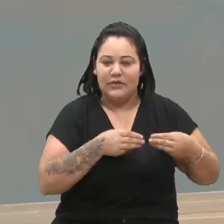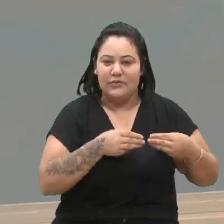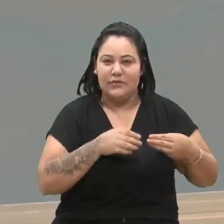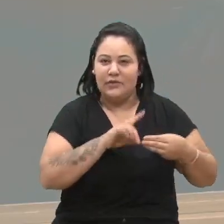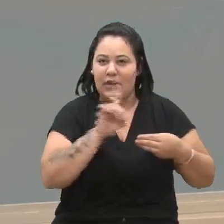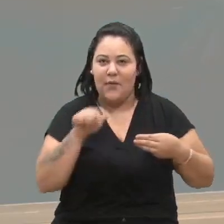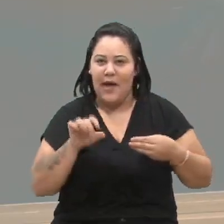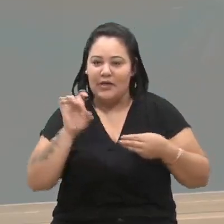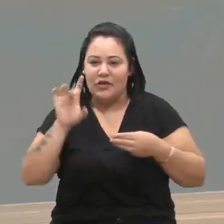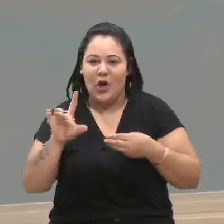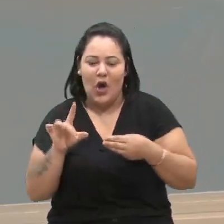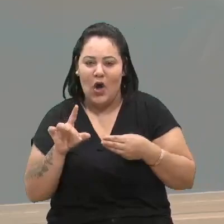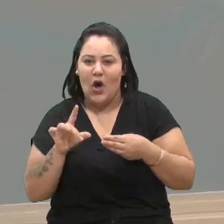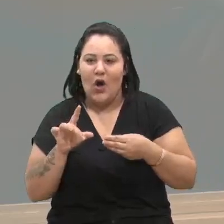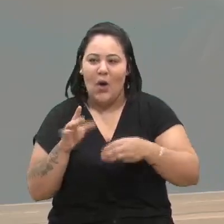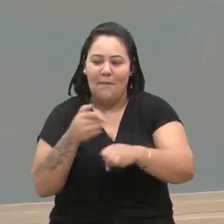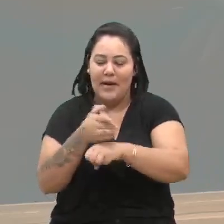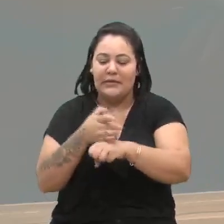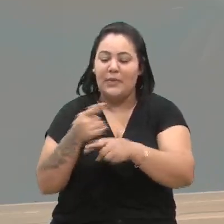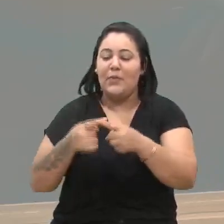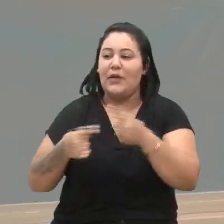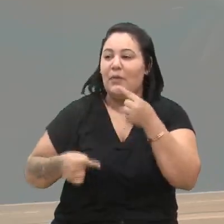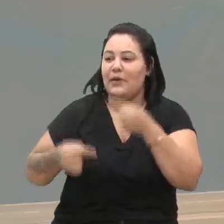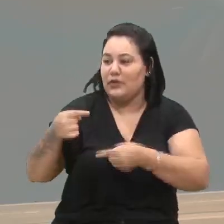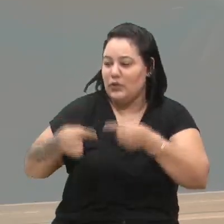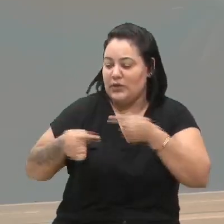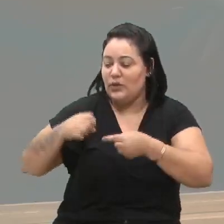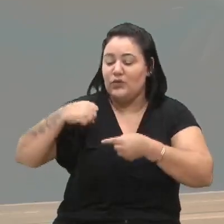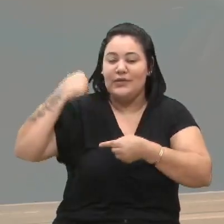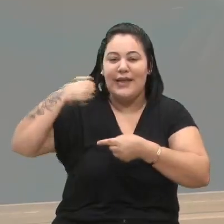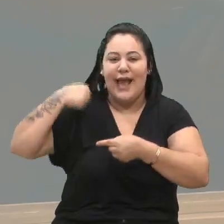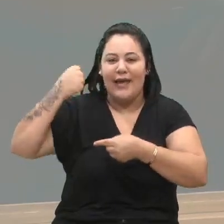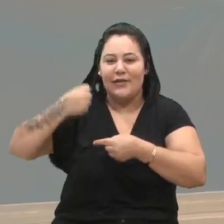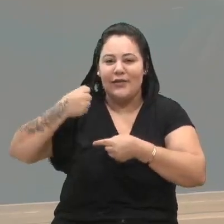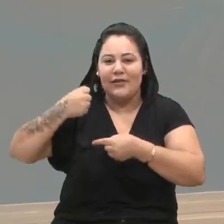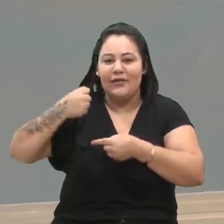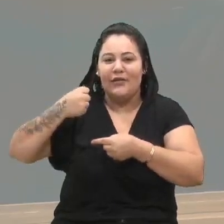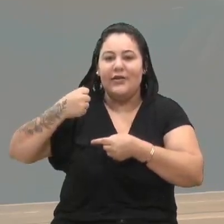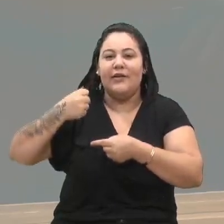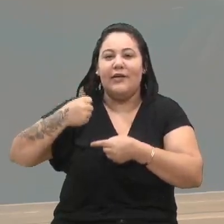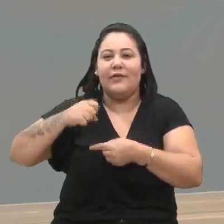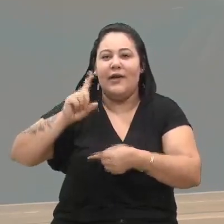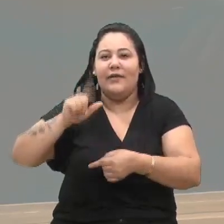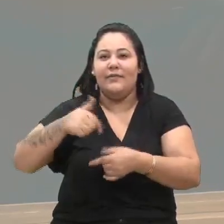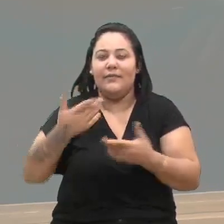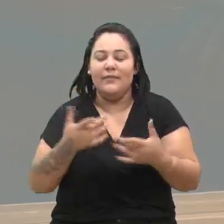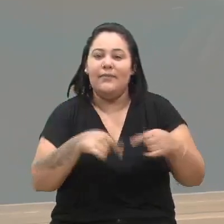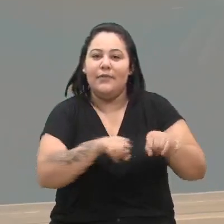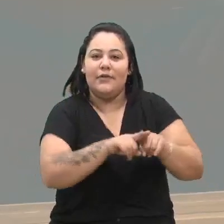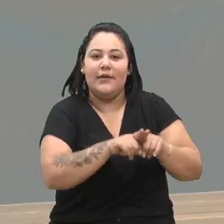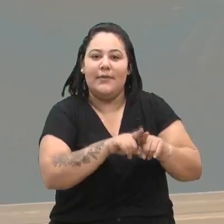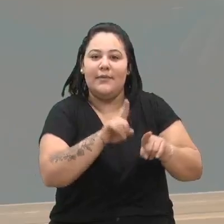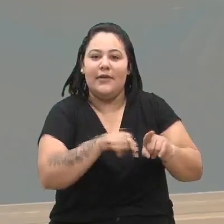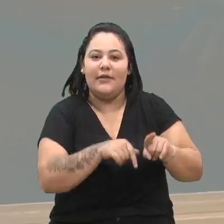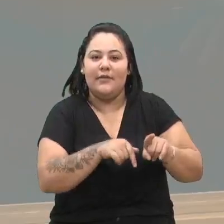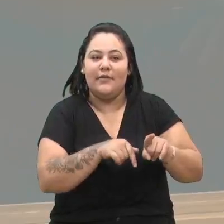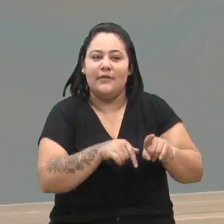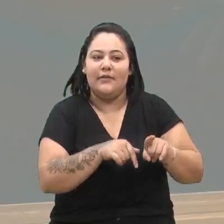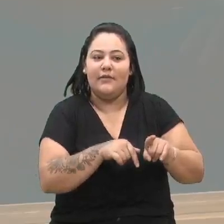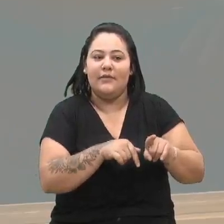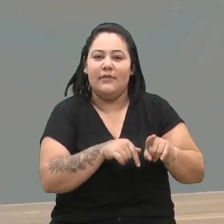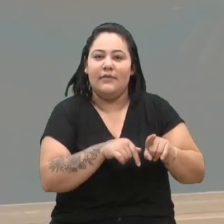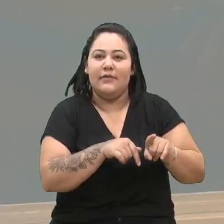é um debate lá do Senado, enfim. Ela é inócua no próprio Senado. Primeiro, porque as